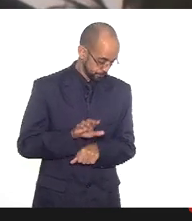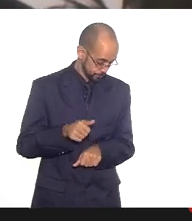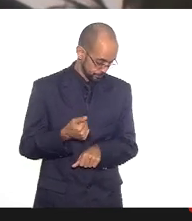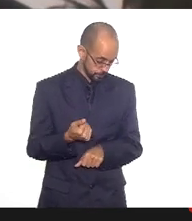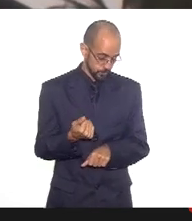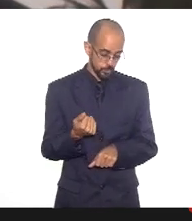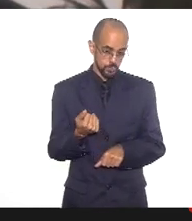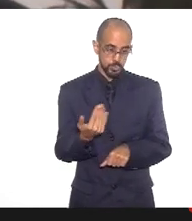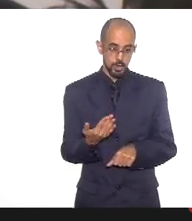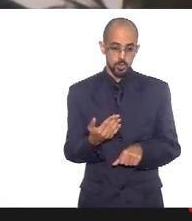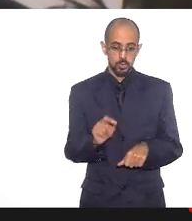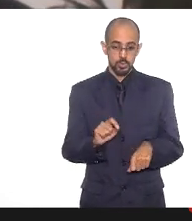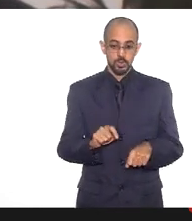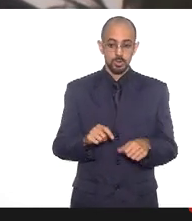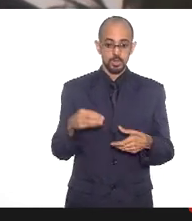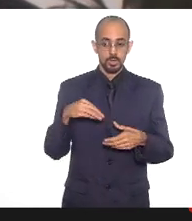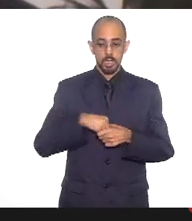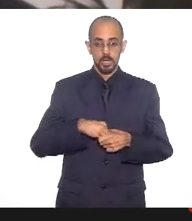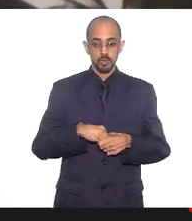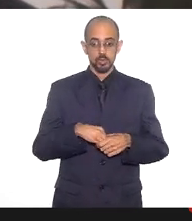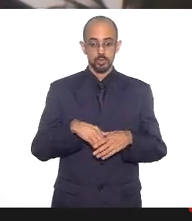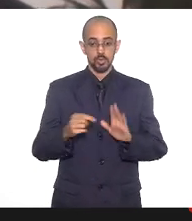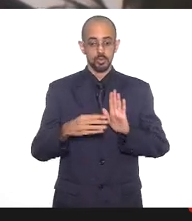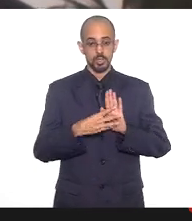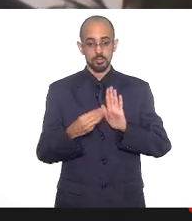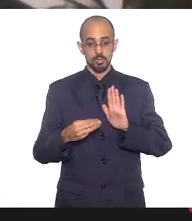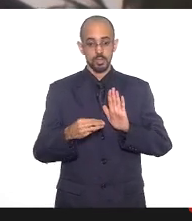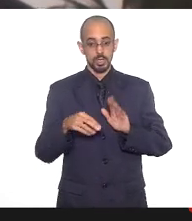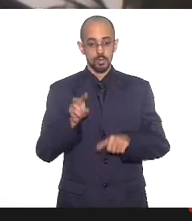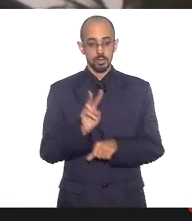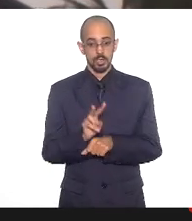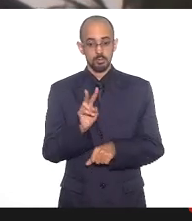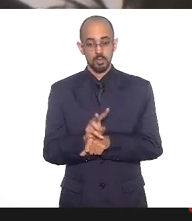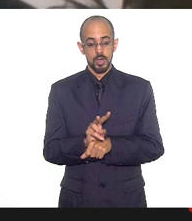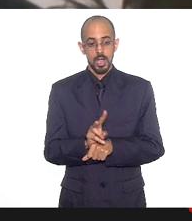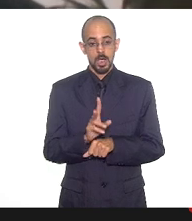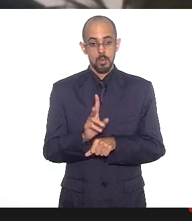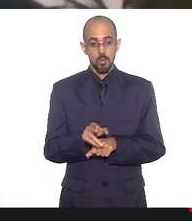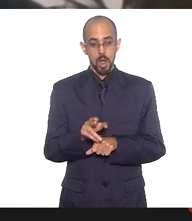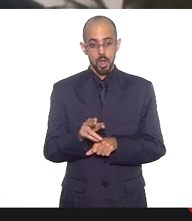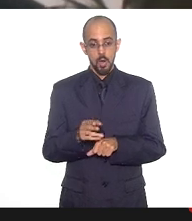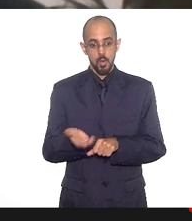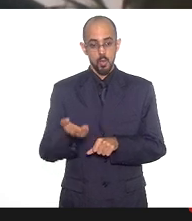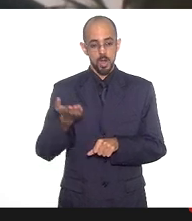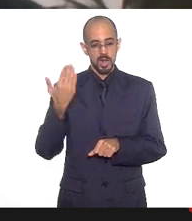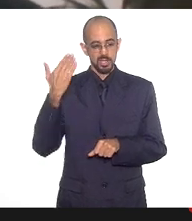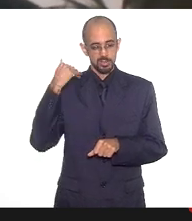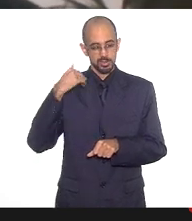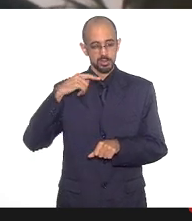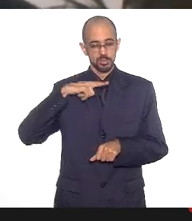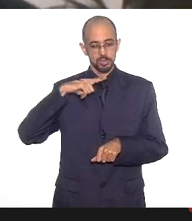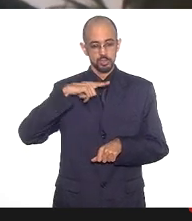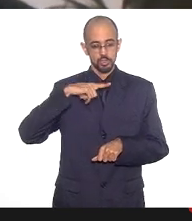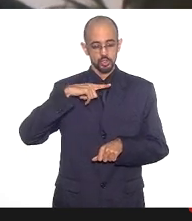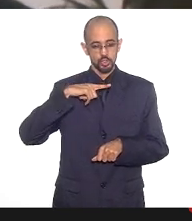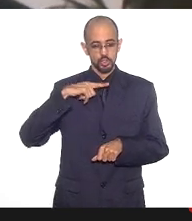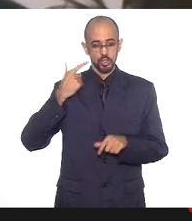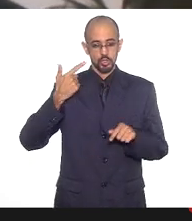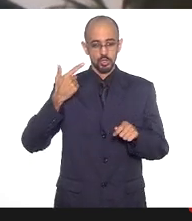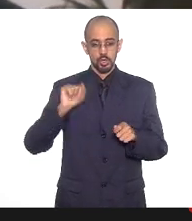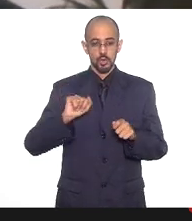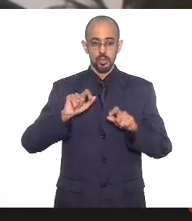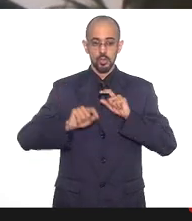modalidade temporária, tal como a gente tinha previsão no Repetro antigo, e não havendo a transferência